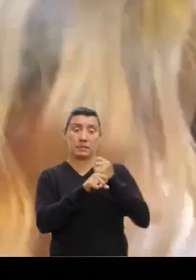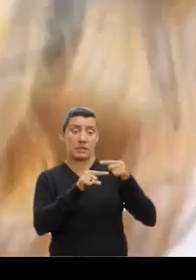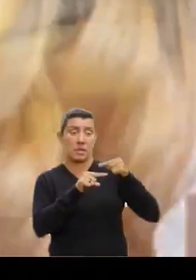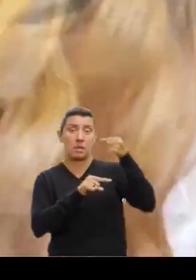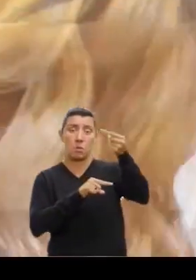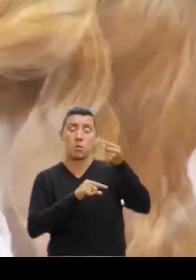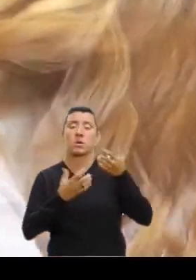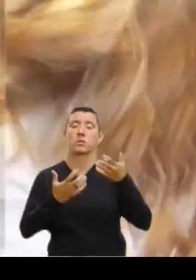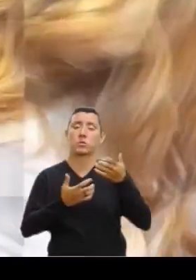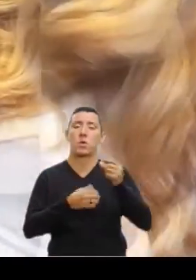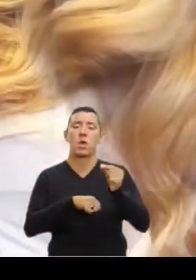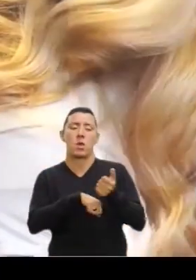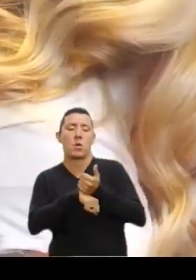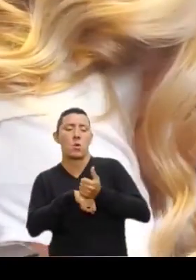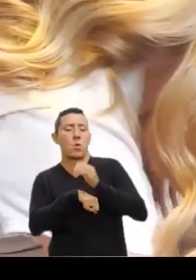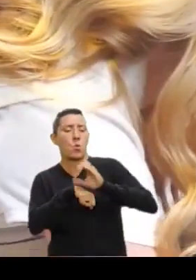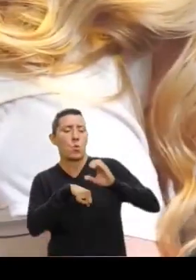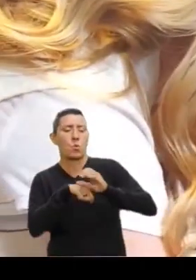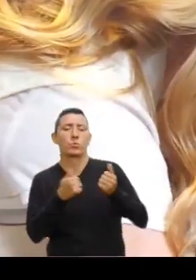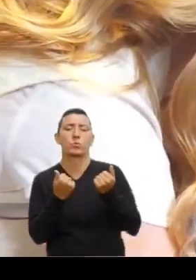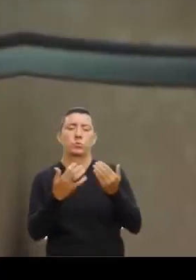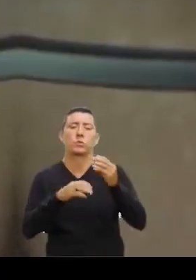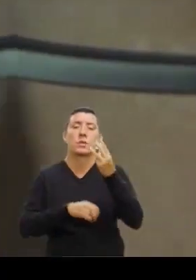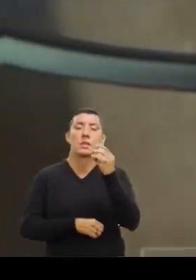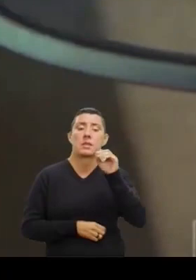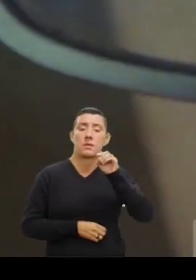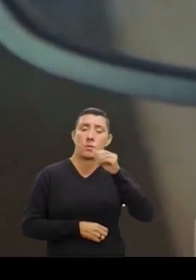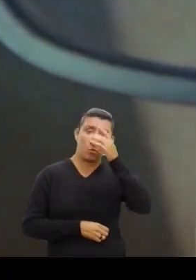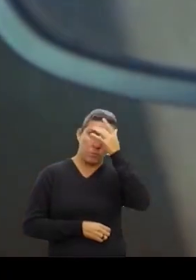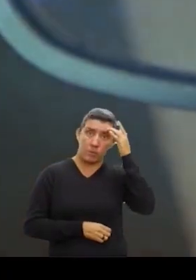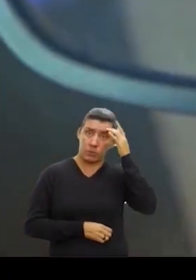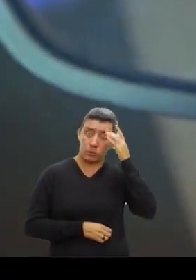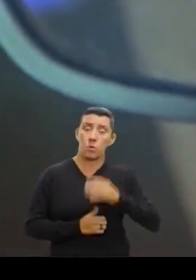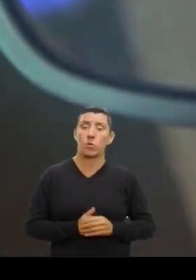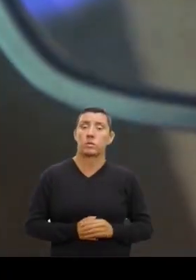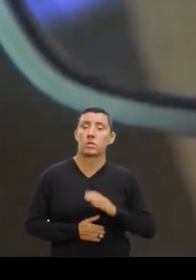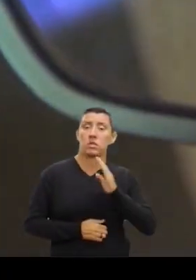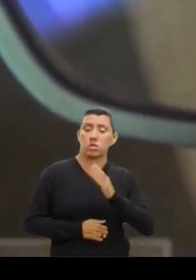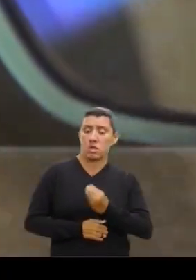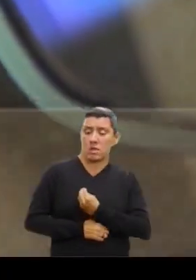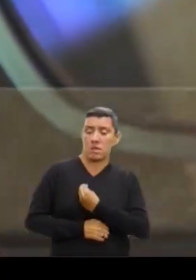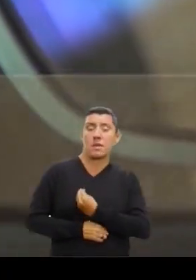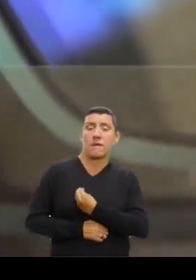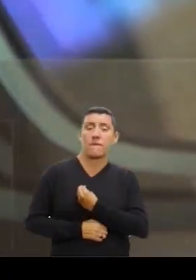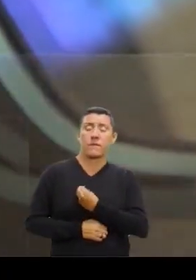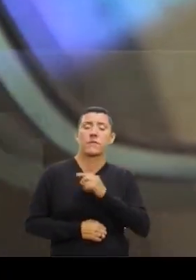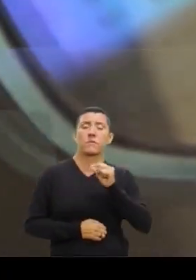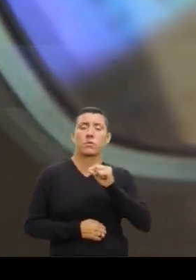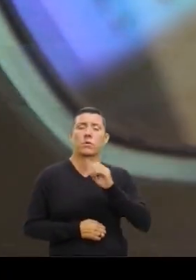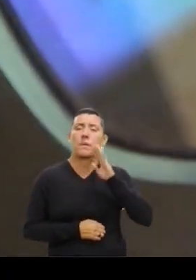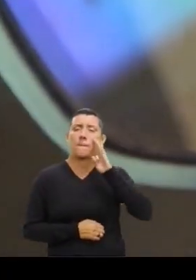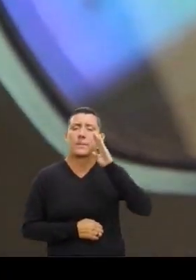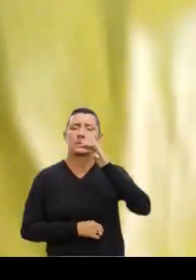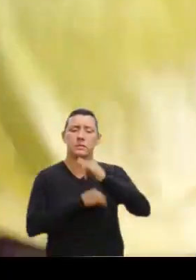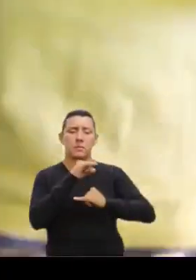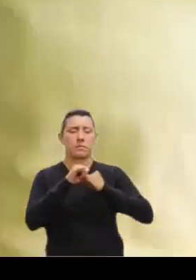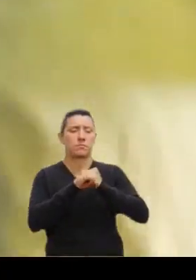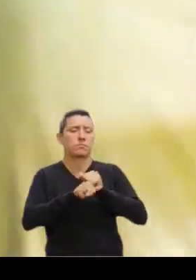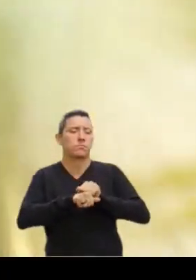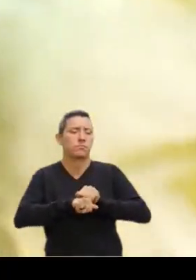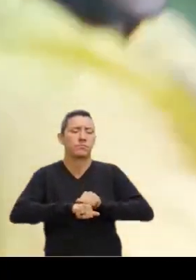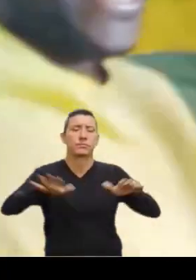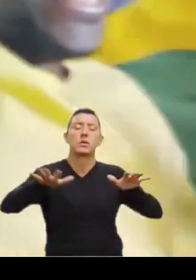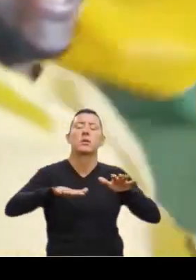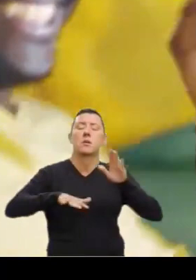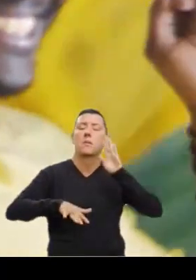queremos profissionalizar outros 30 mil estivemos presentes digitalmente em alguns dos principais momentos históricos